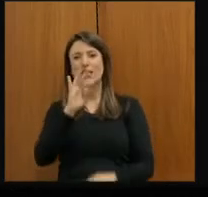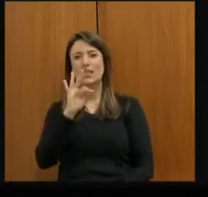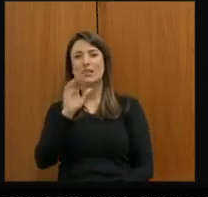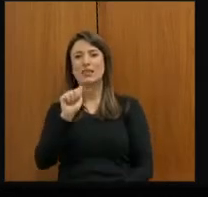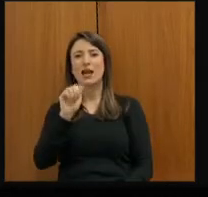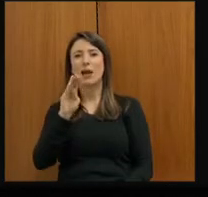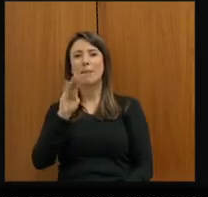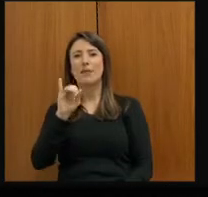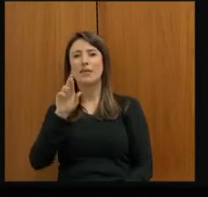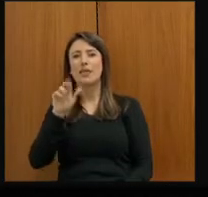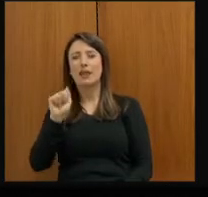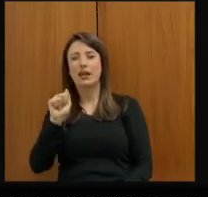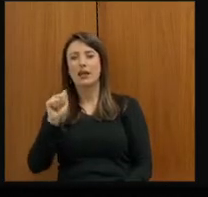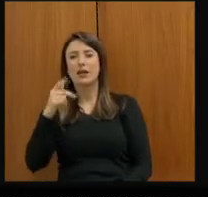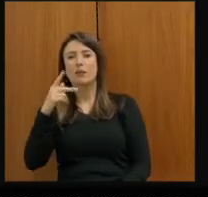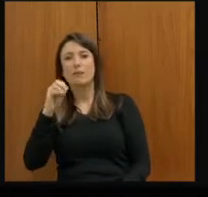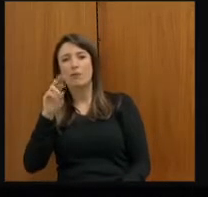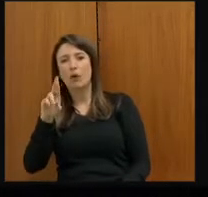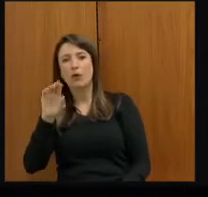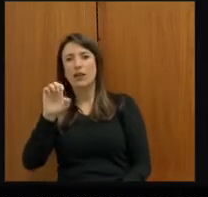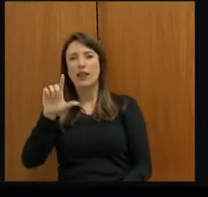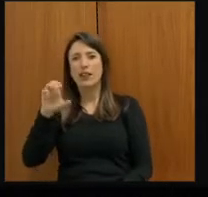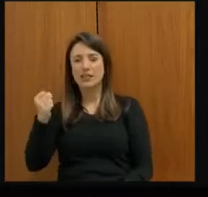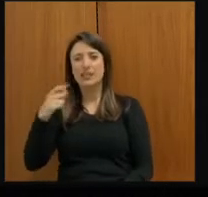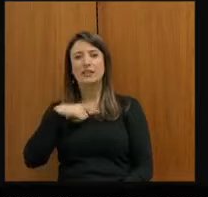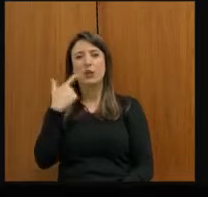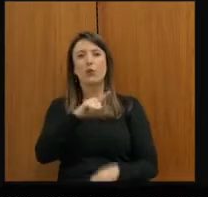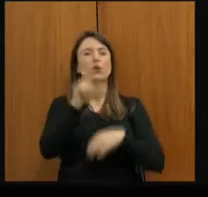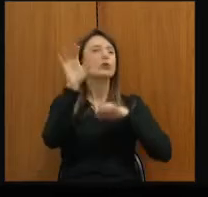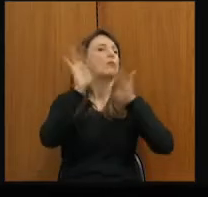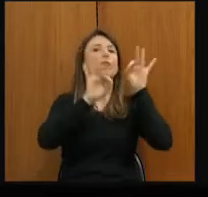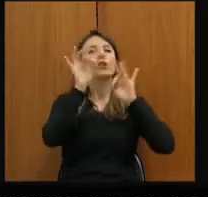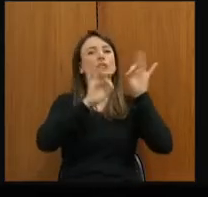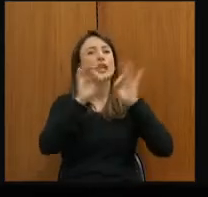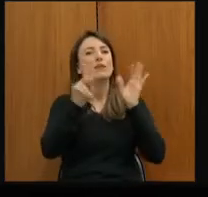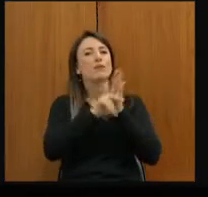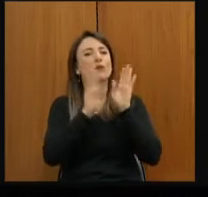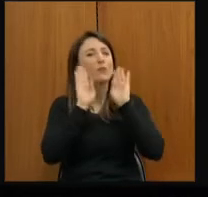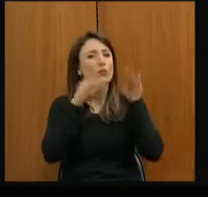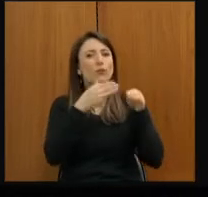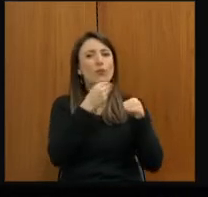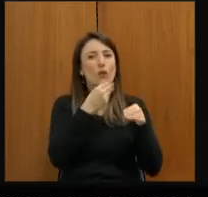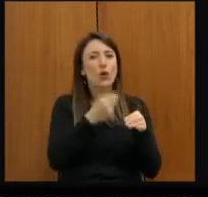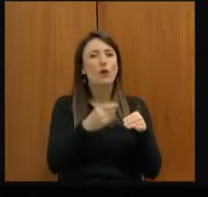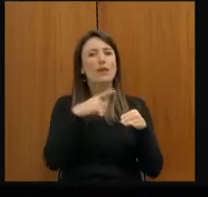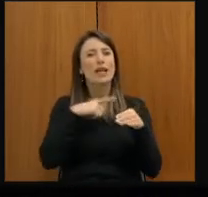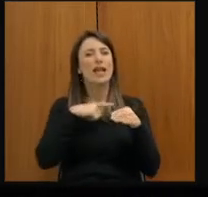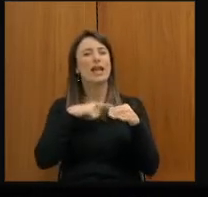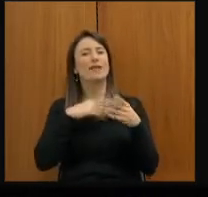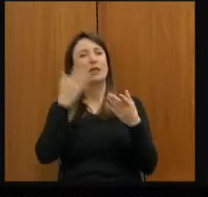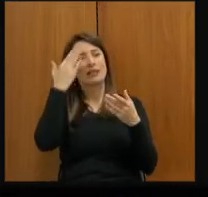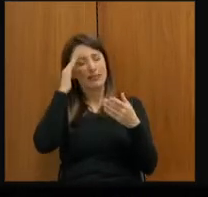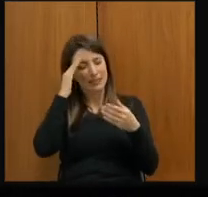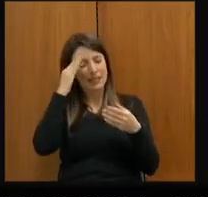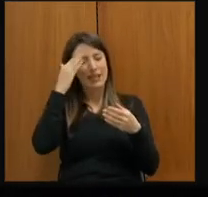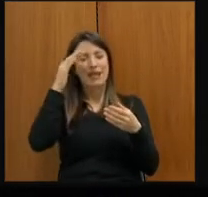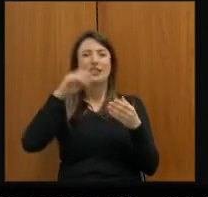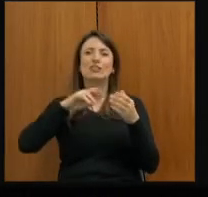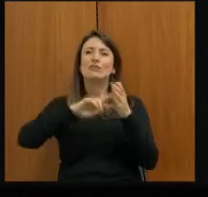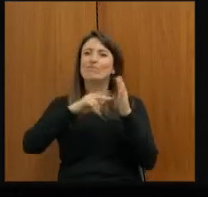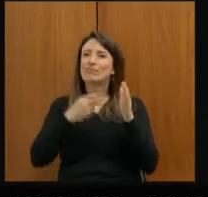temos o projeto para homem que é ressignificar reconstruir resgatar que como se fosse mesmo os grupos